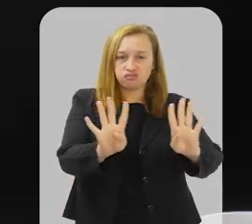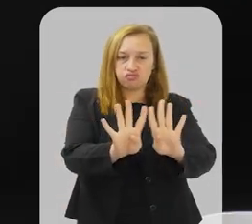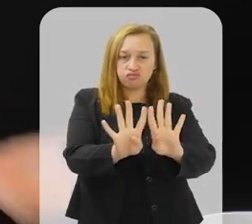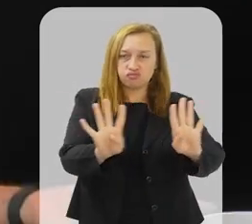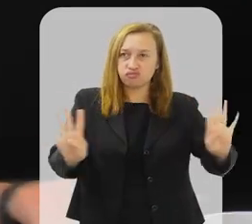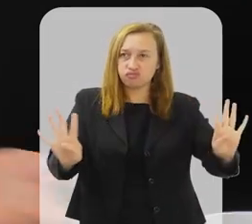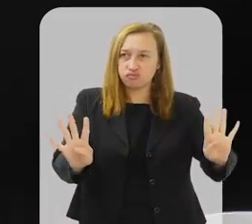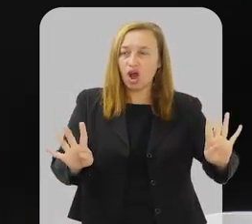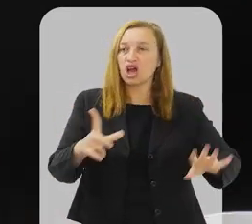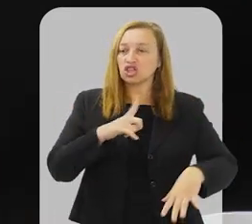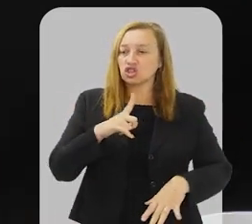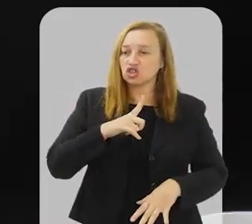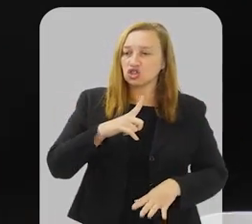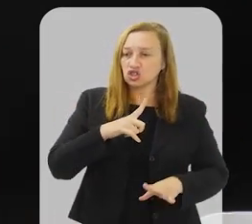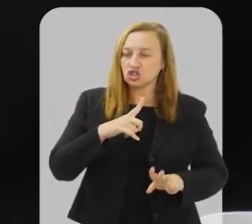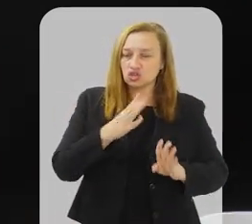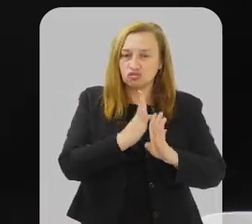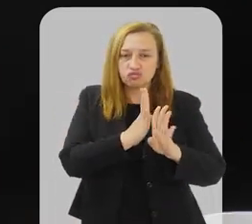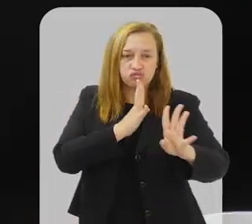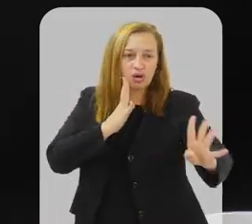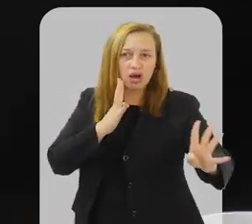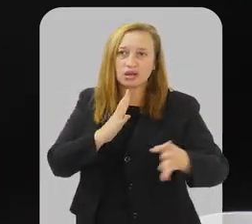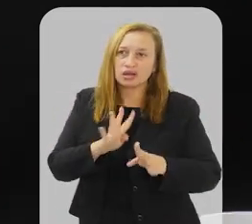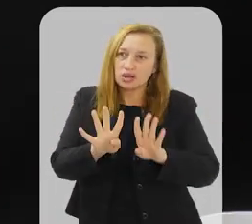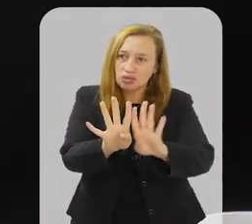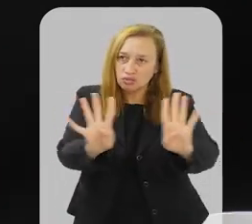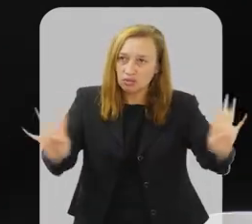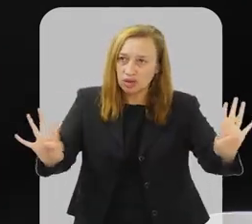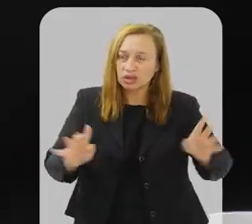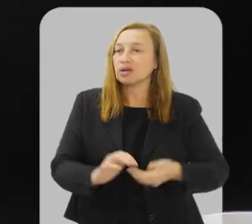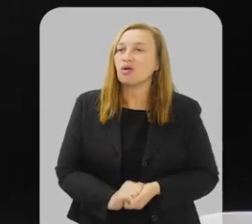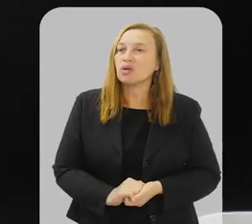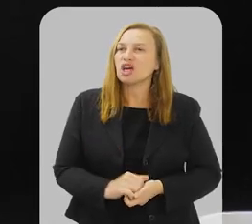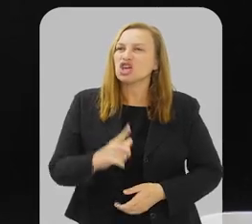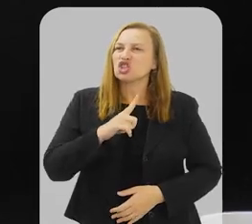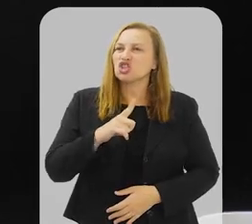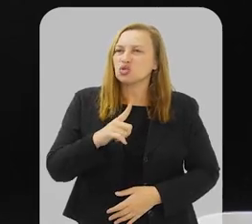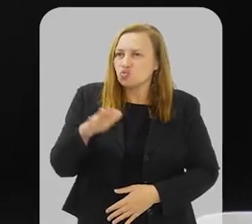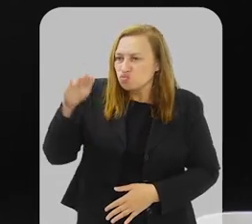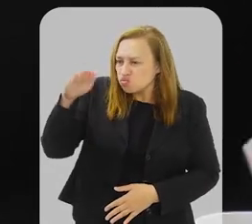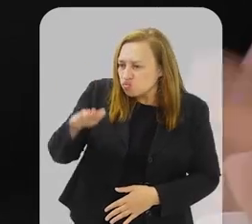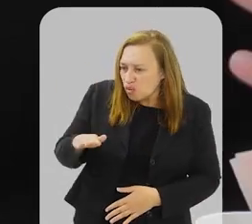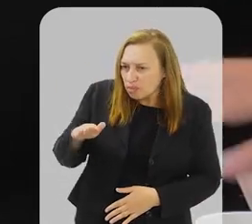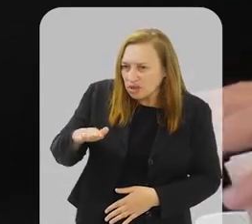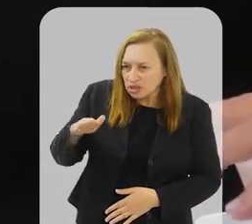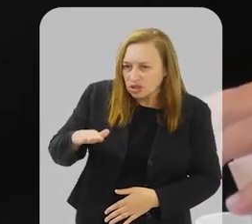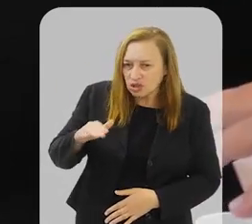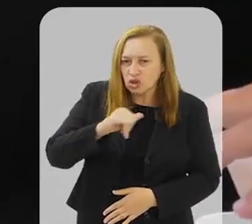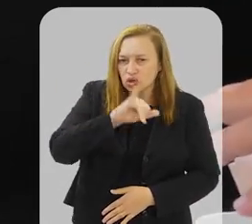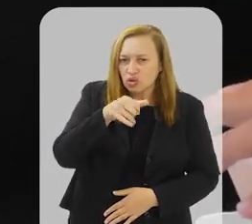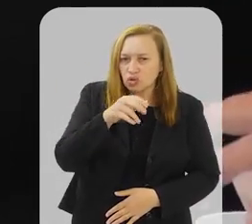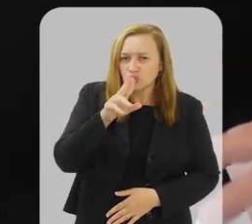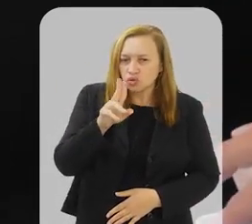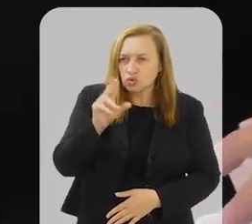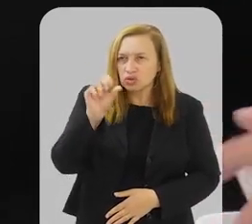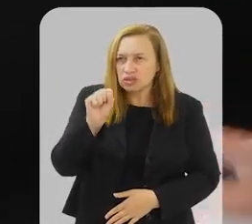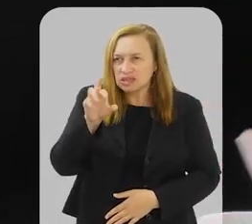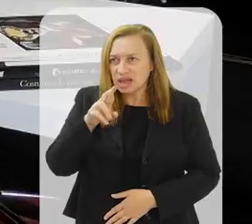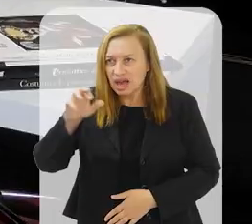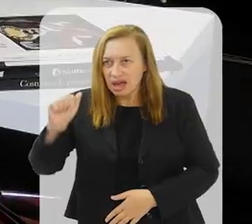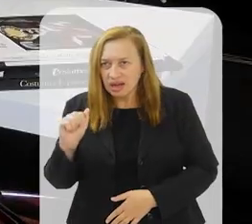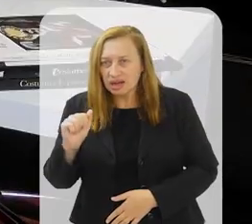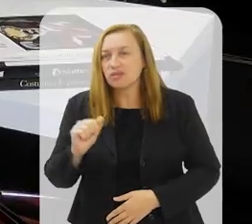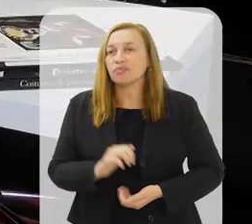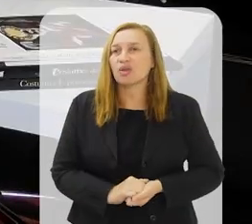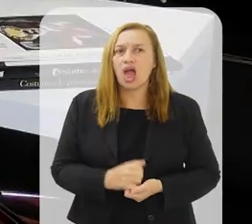um paredão e um baixinho que tava selecionando as pessoas eu falei quem é esse baixinho era com aara já era com a Jara Jara